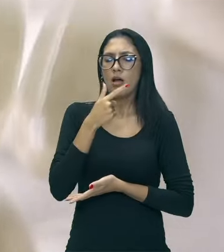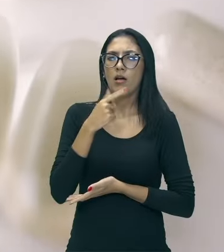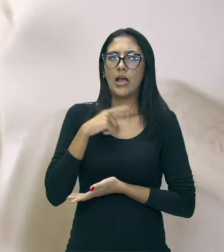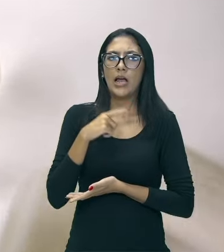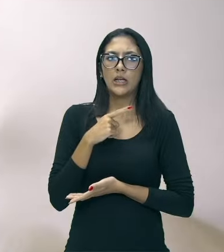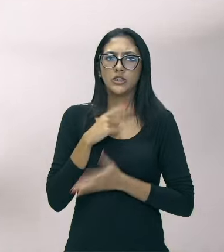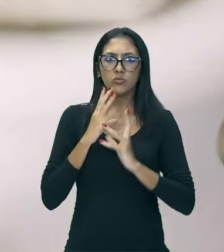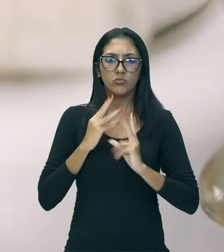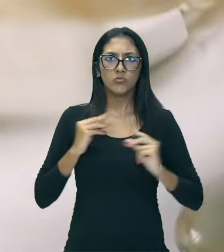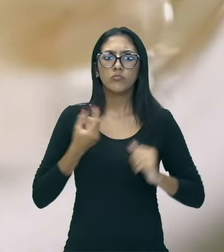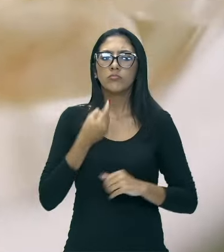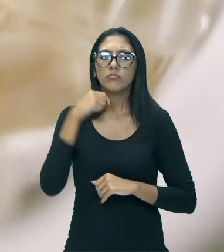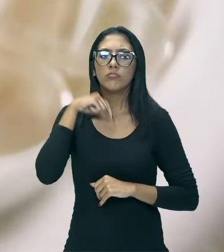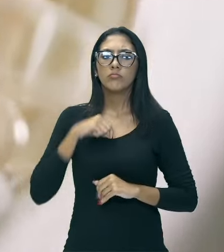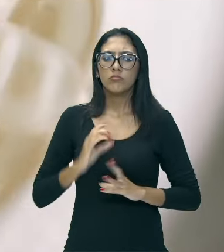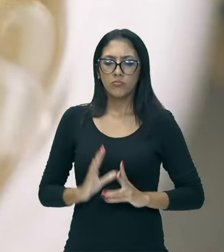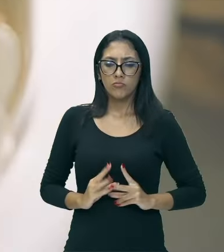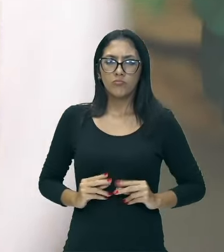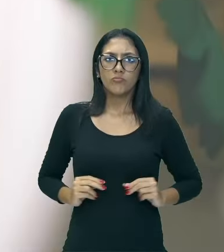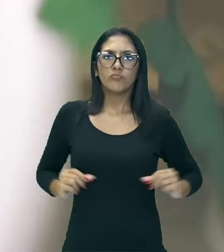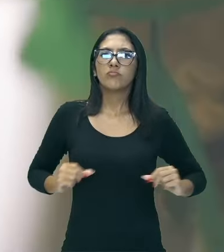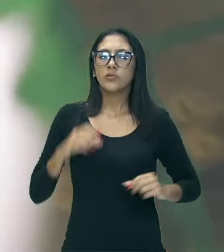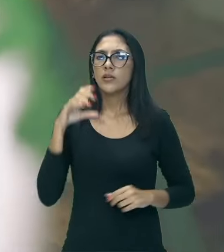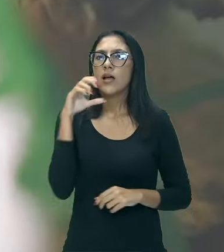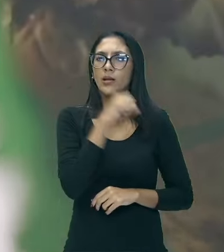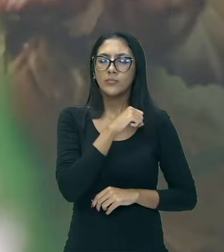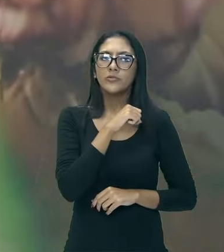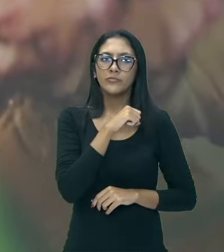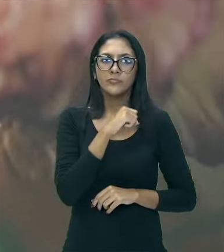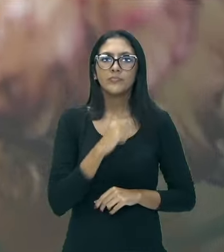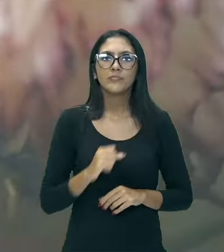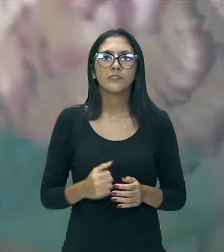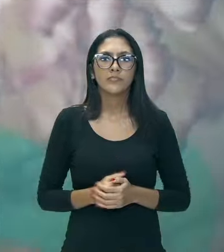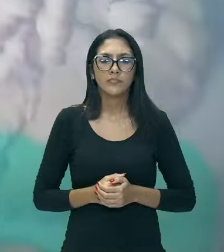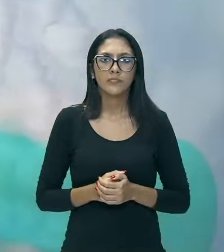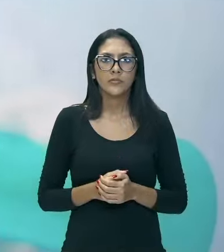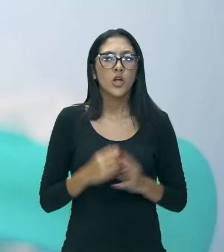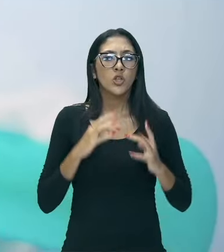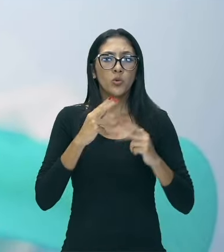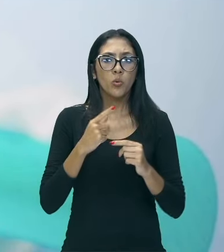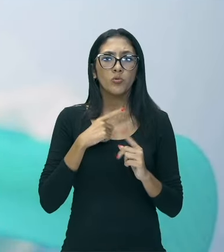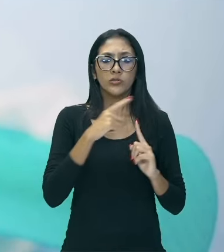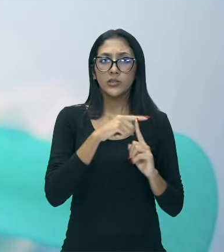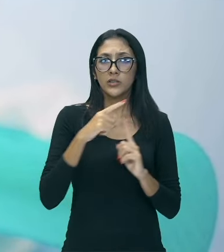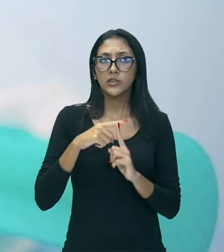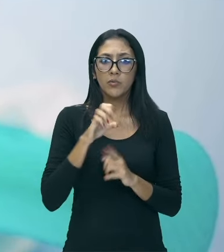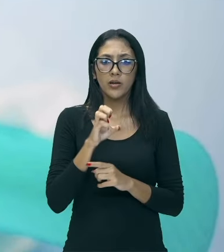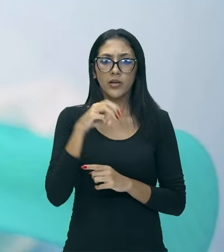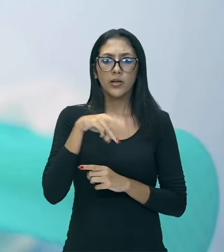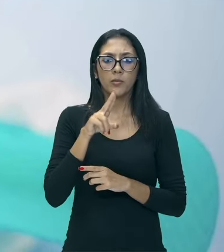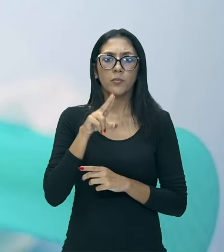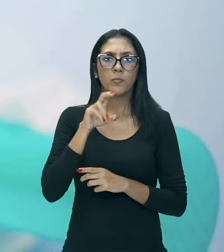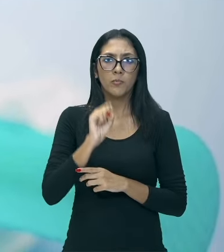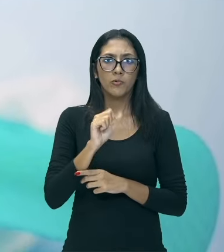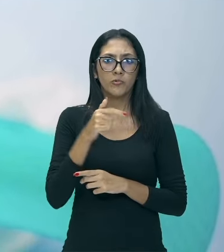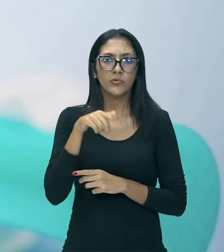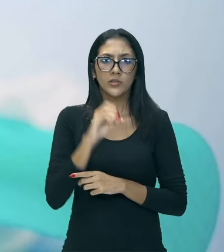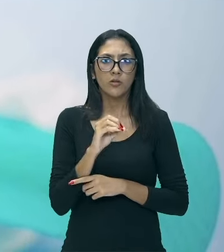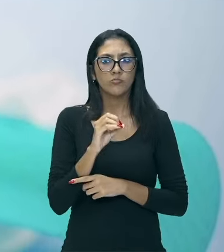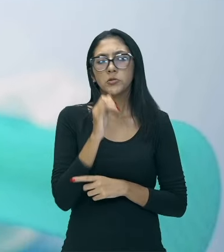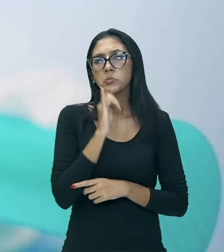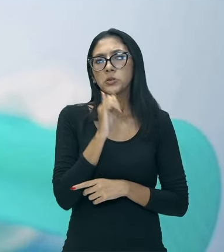absorvidos pelo organismo. É assim que muitos medicamentos são emulsões. Alguns antibióticos importantes, como